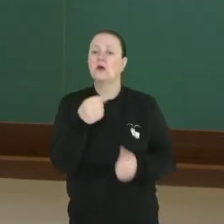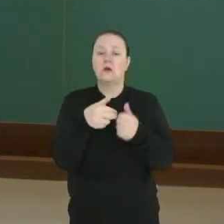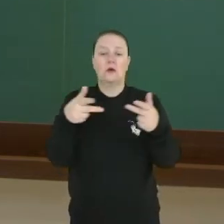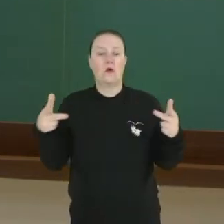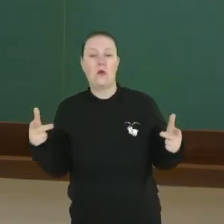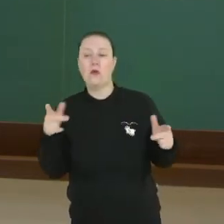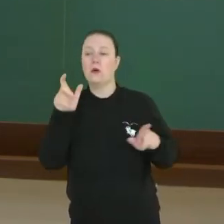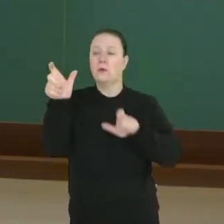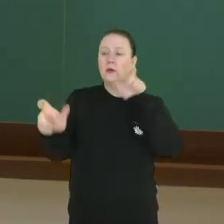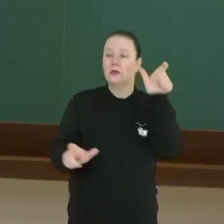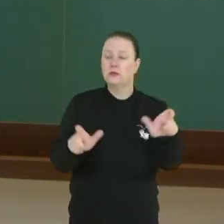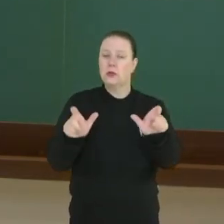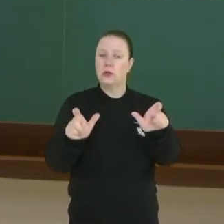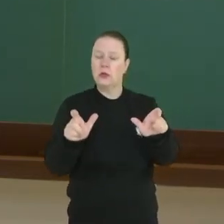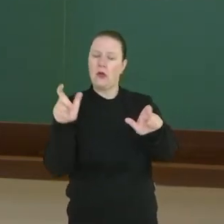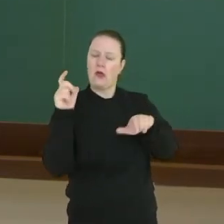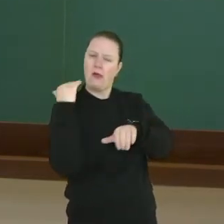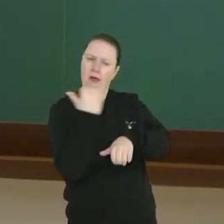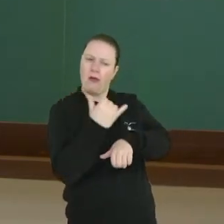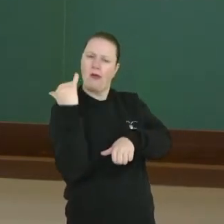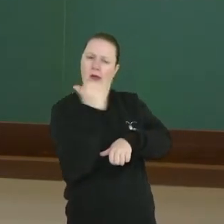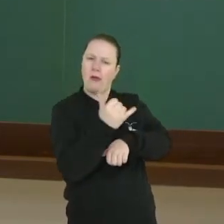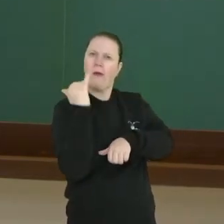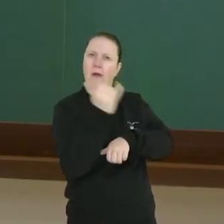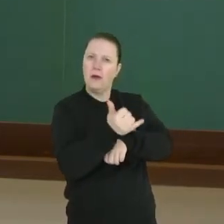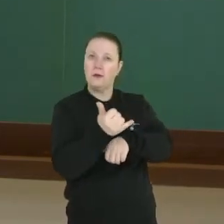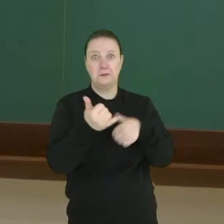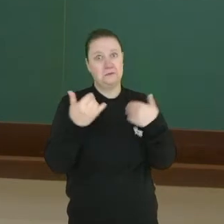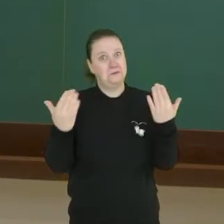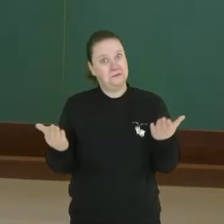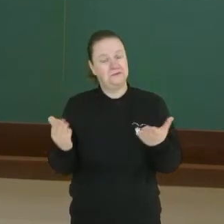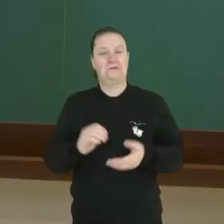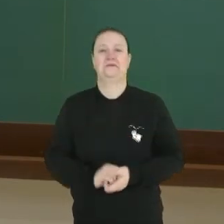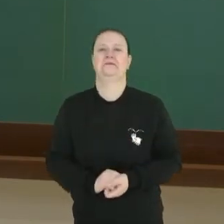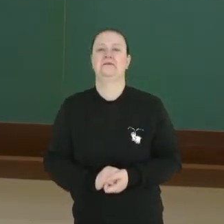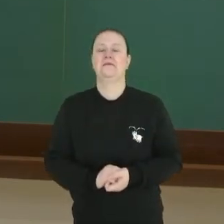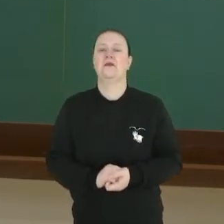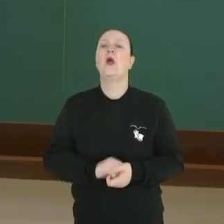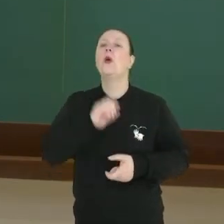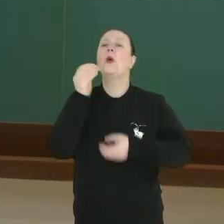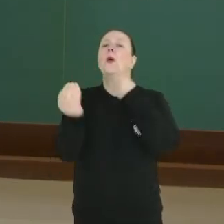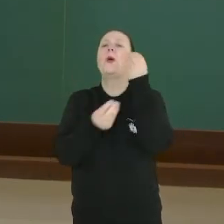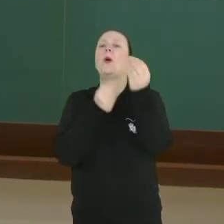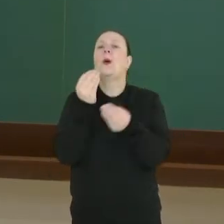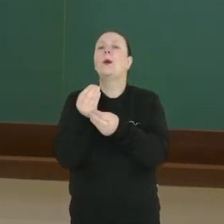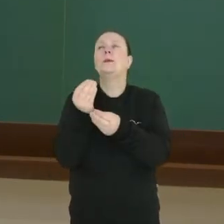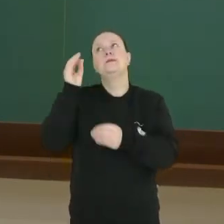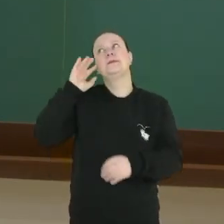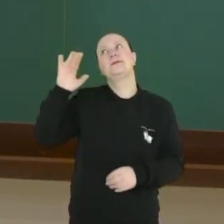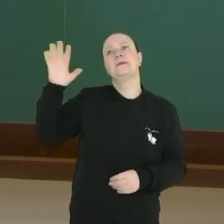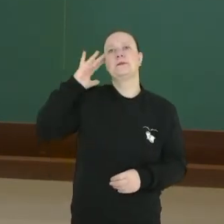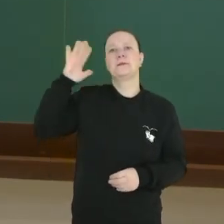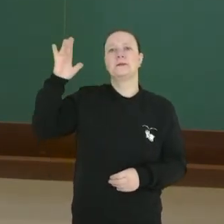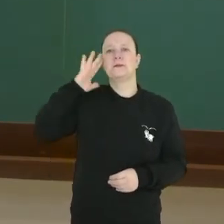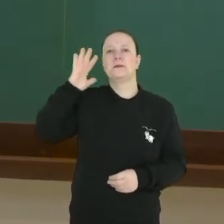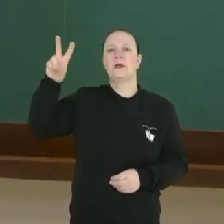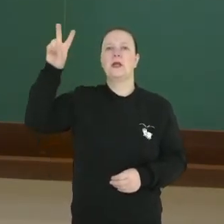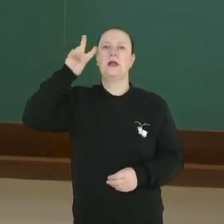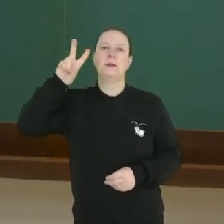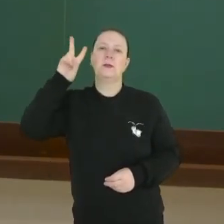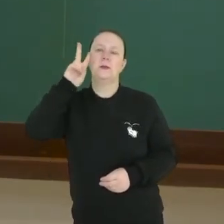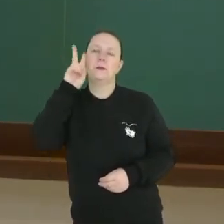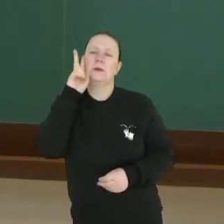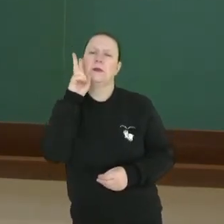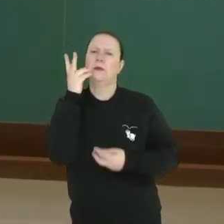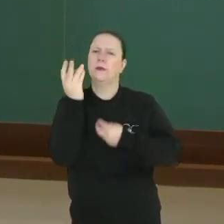aí? Provavelmente sim, né? Vamos ver? Como que você imagina essa história? Que história será que é? De que